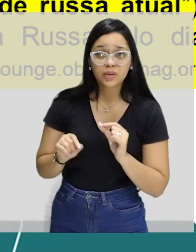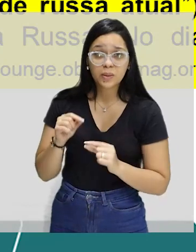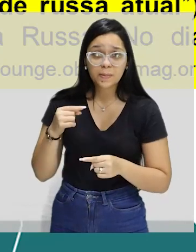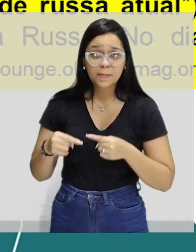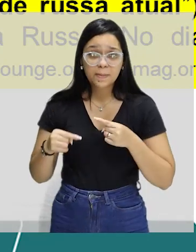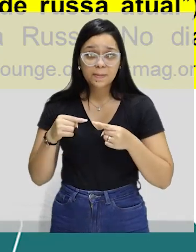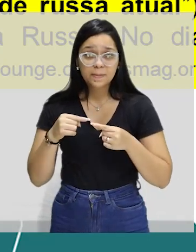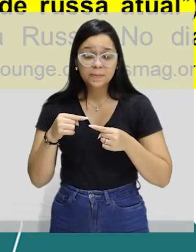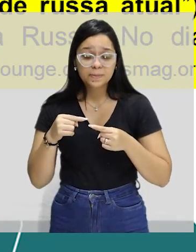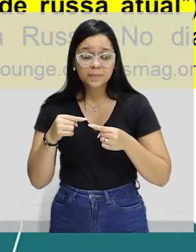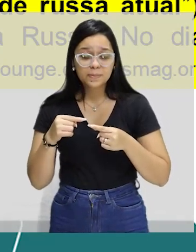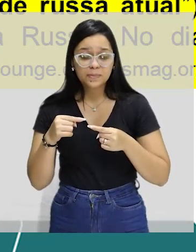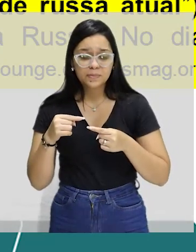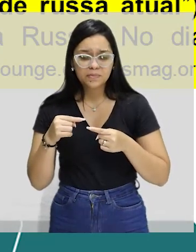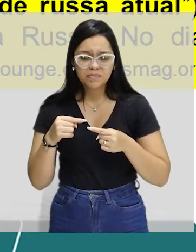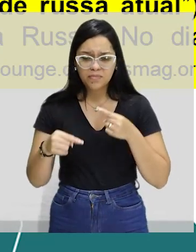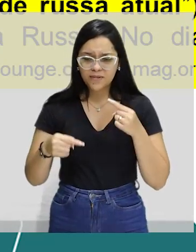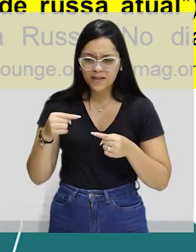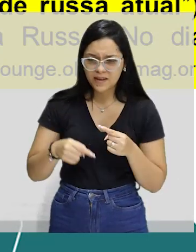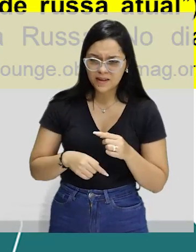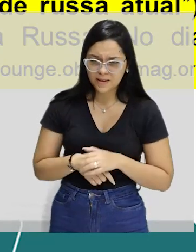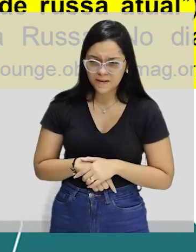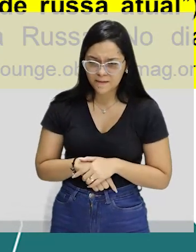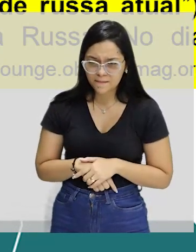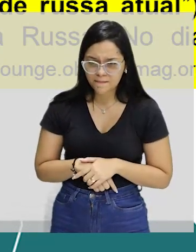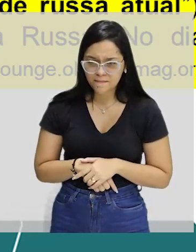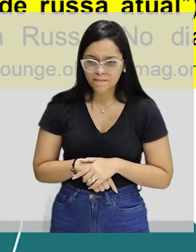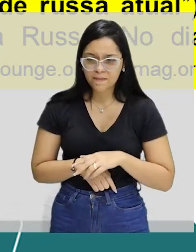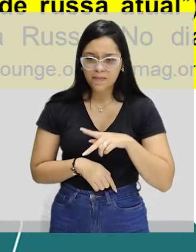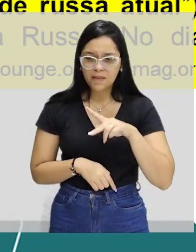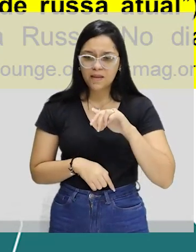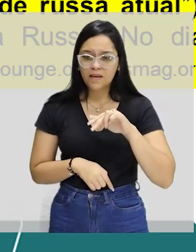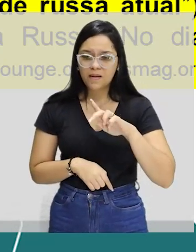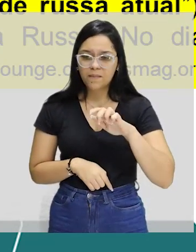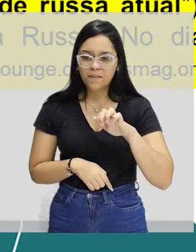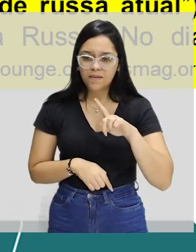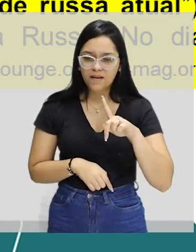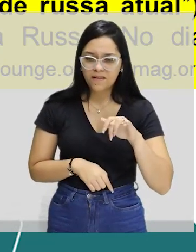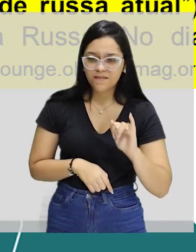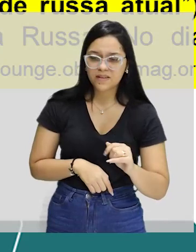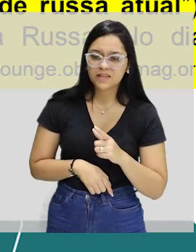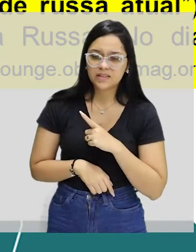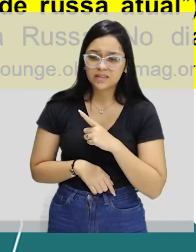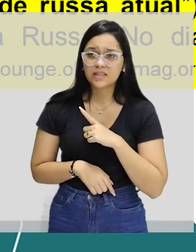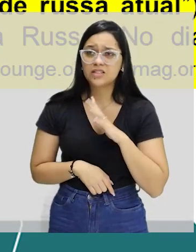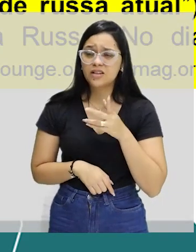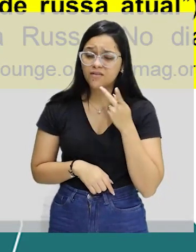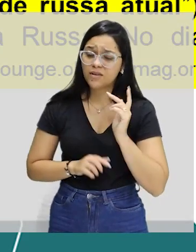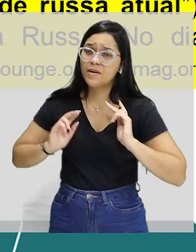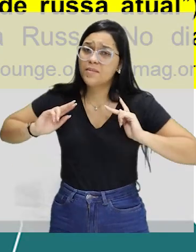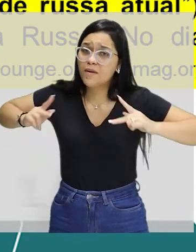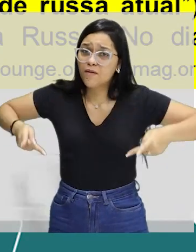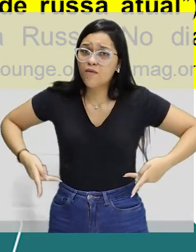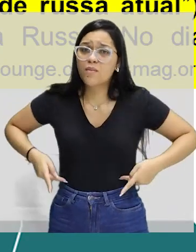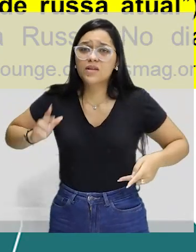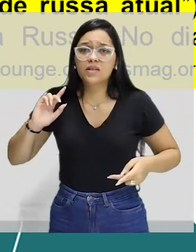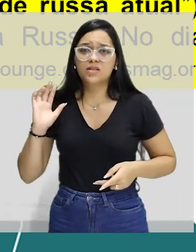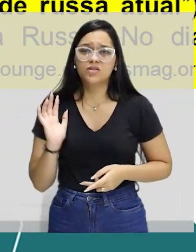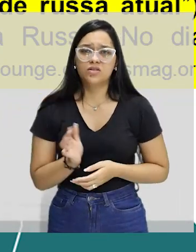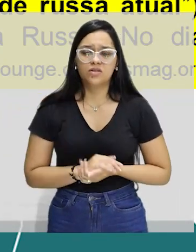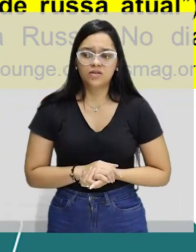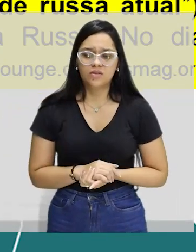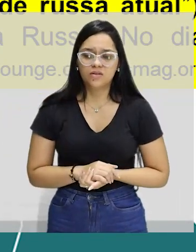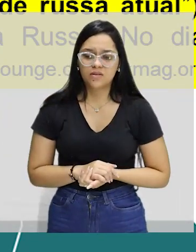né? Fixação. O Piotr Pavlensky, acho que é esse o nome, ele fez uma performance, já falamos sobre isso na plataforma.